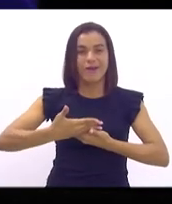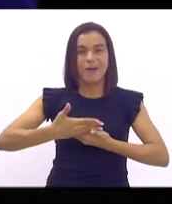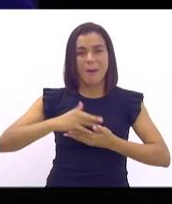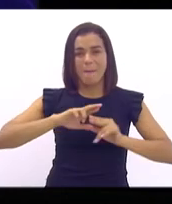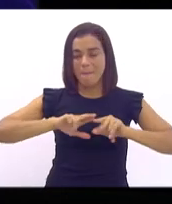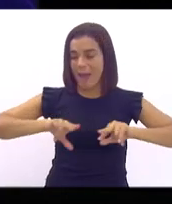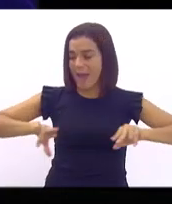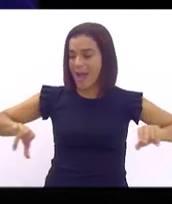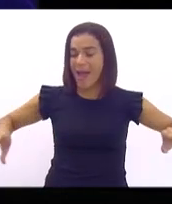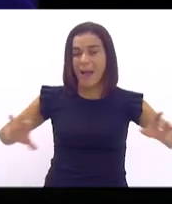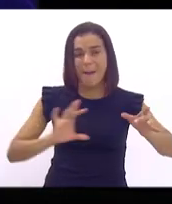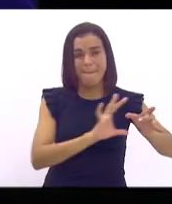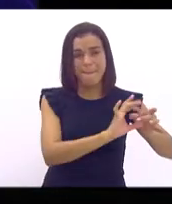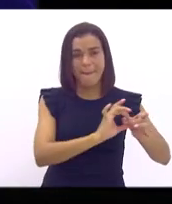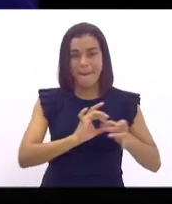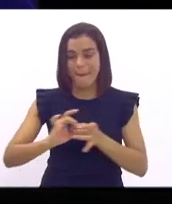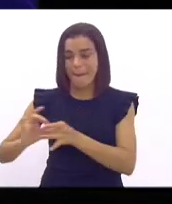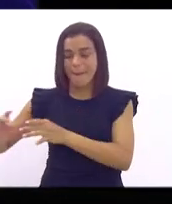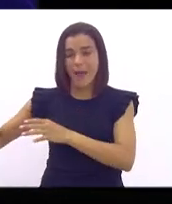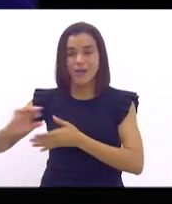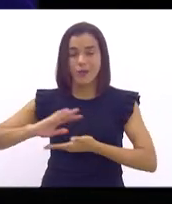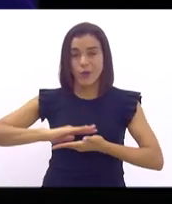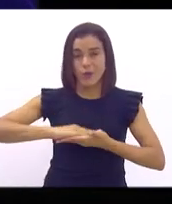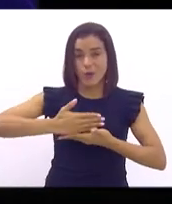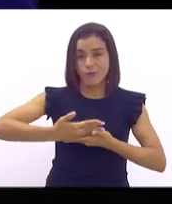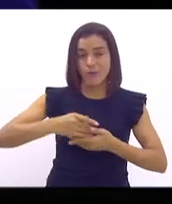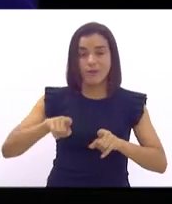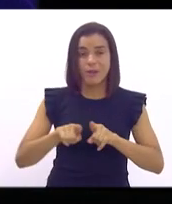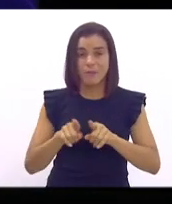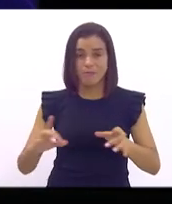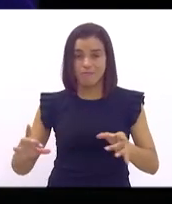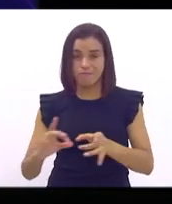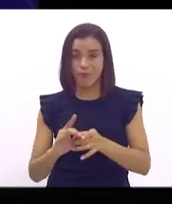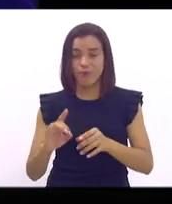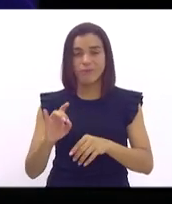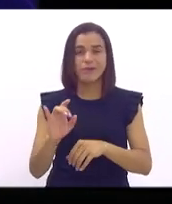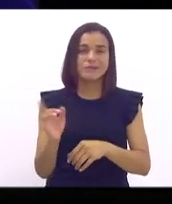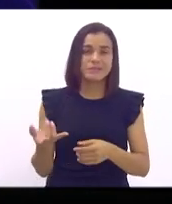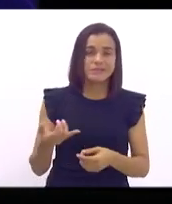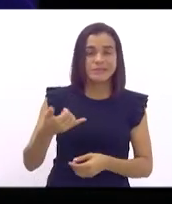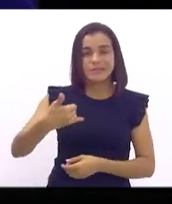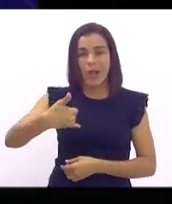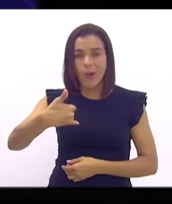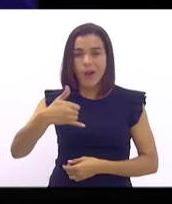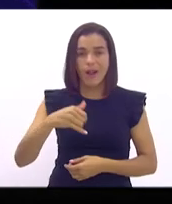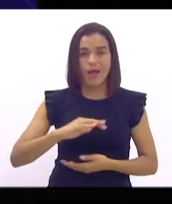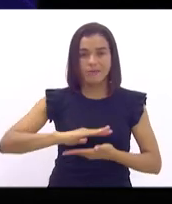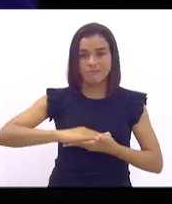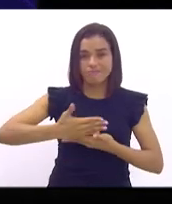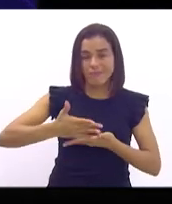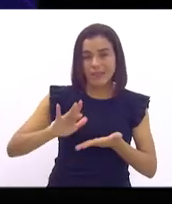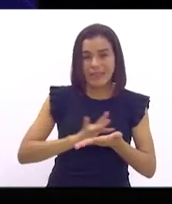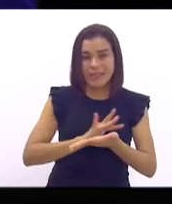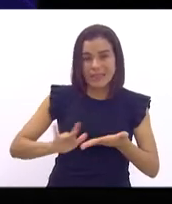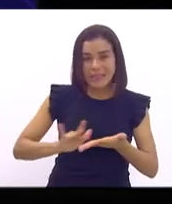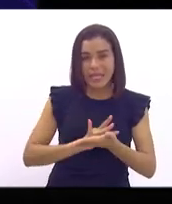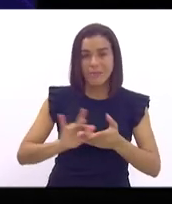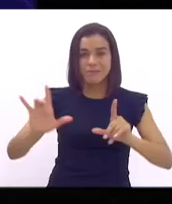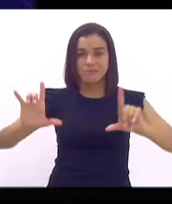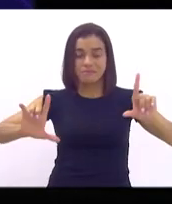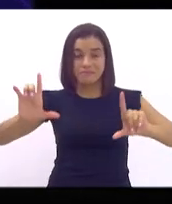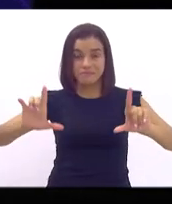computadores e um dispositivo conectado em rede, celular, tablet, smart TVs,